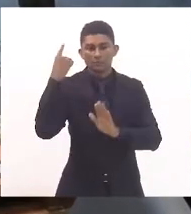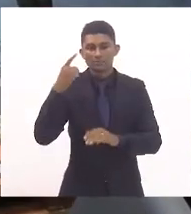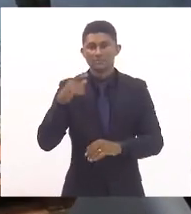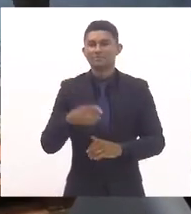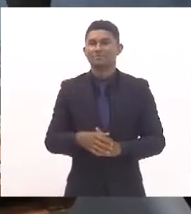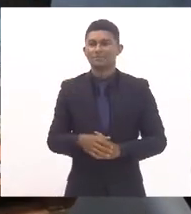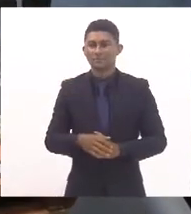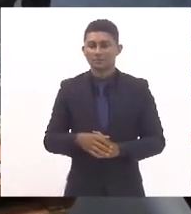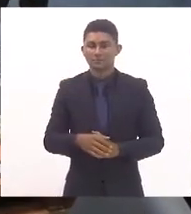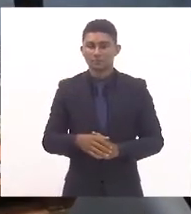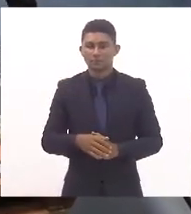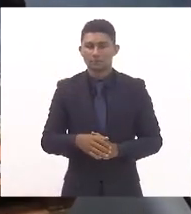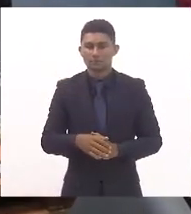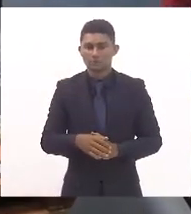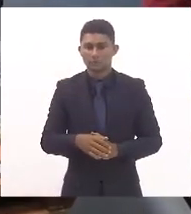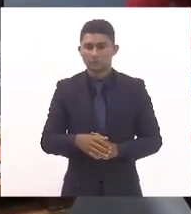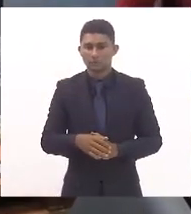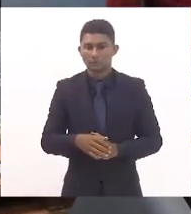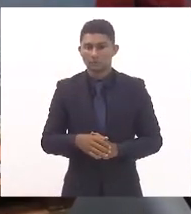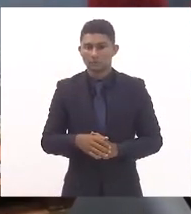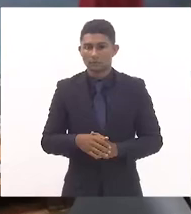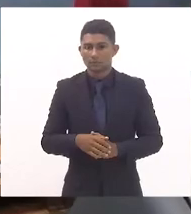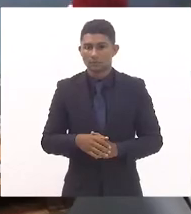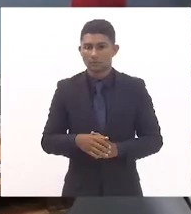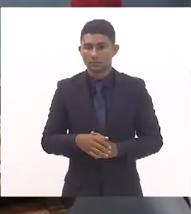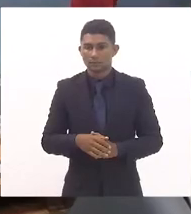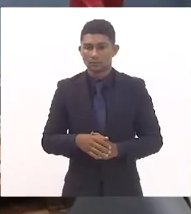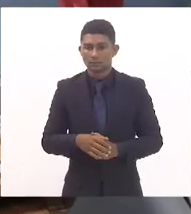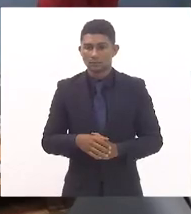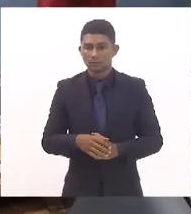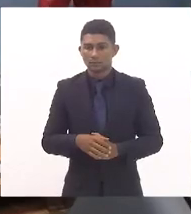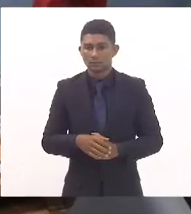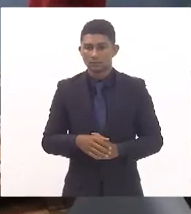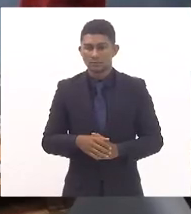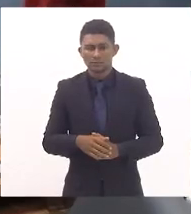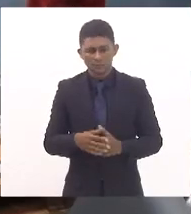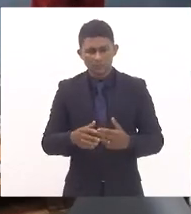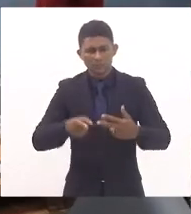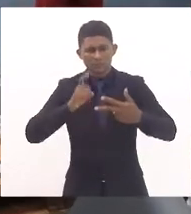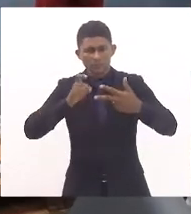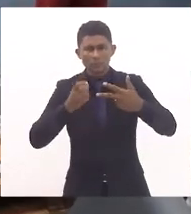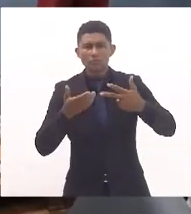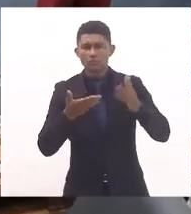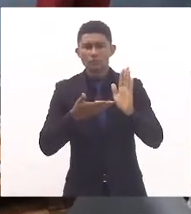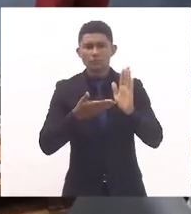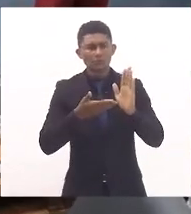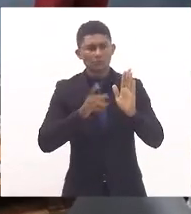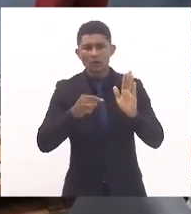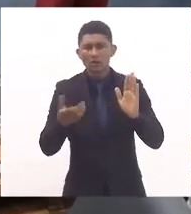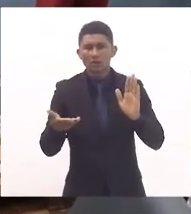Maduro. Então, presidência. Chamo os trabalhos da ordem. Esse é o do Poder Executivo.